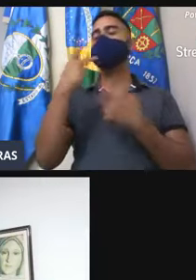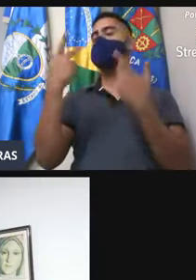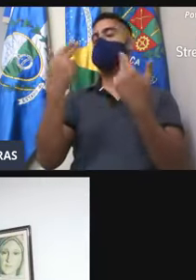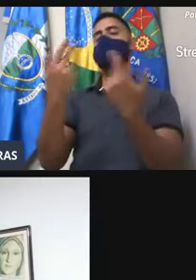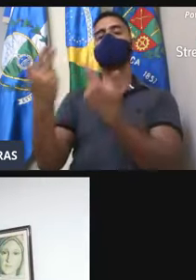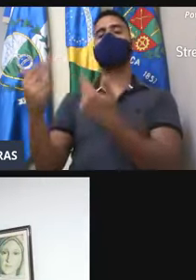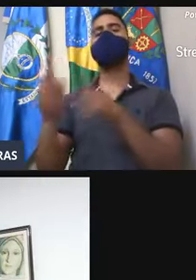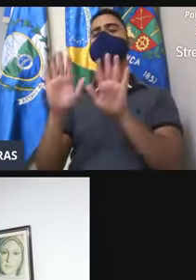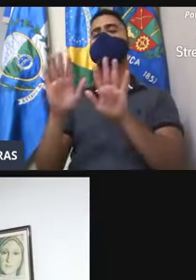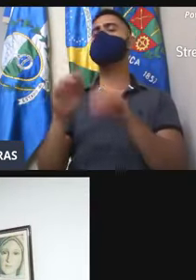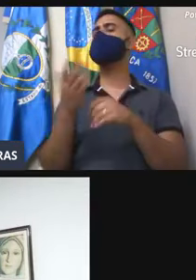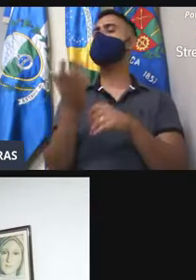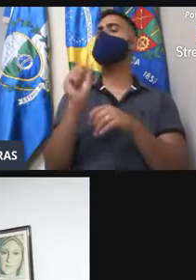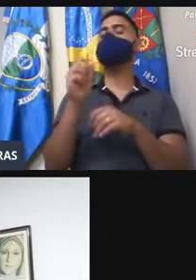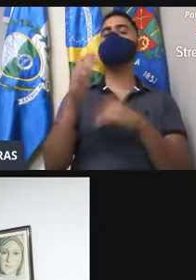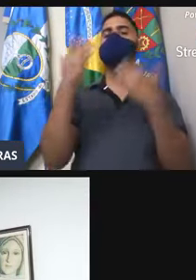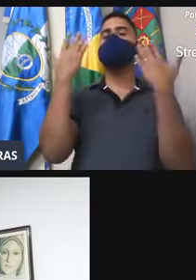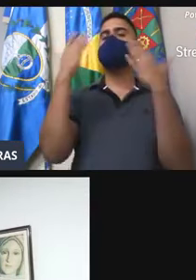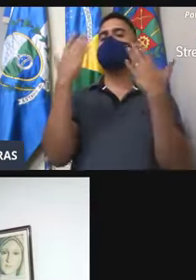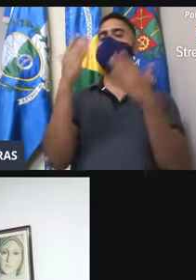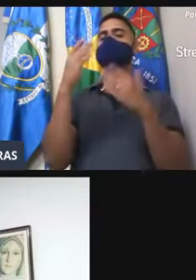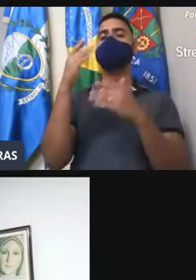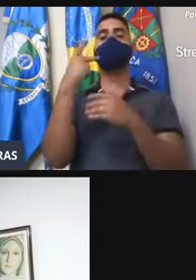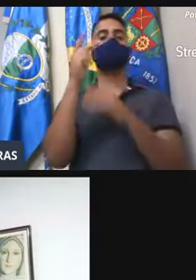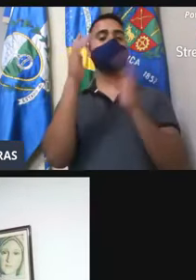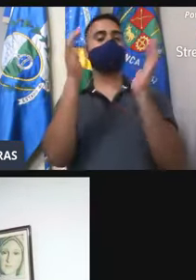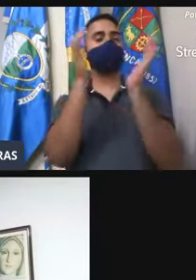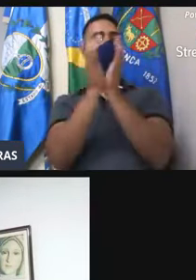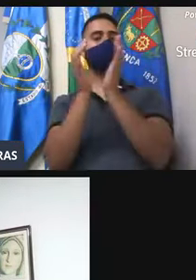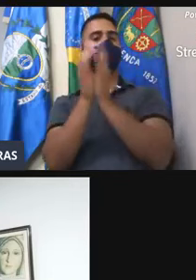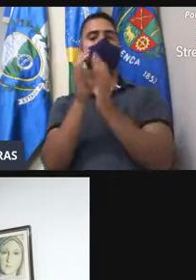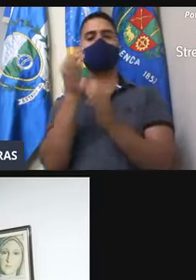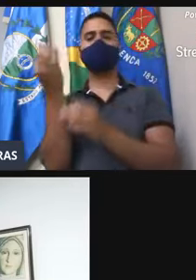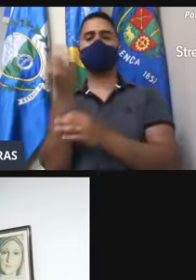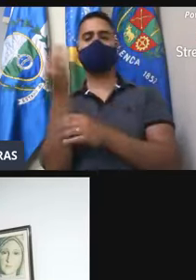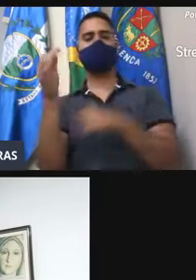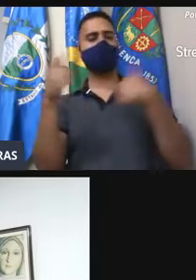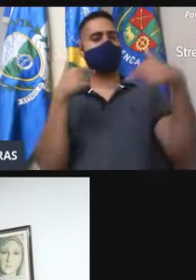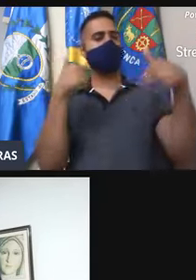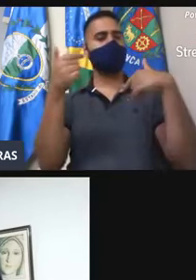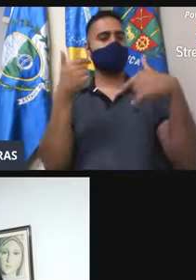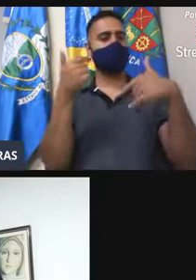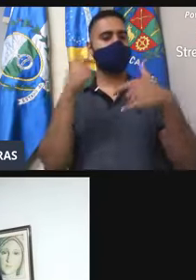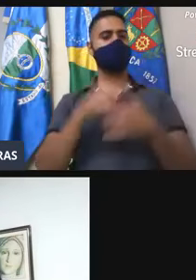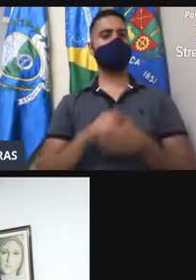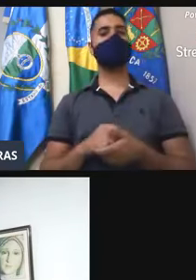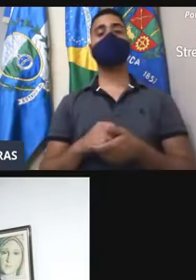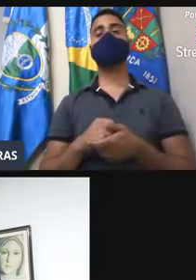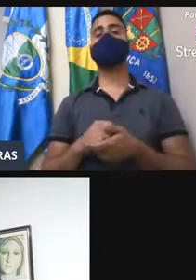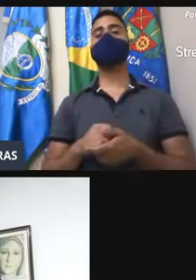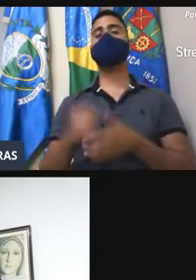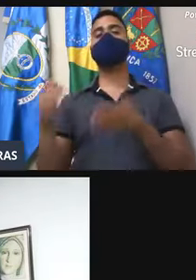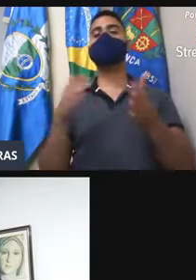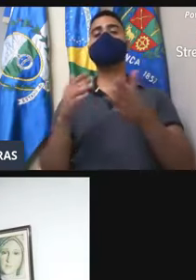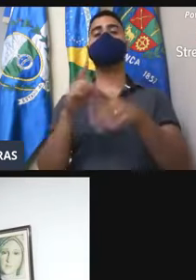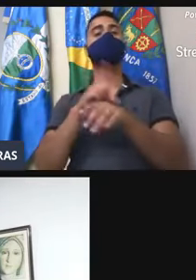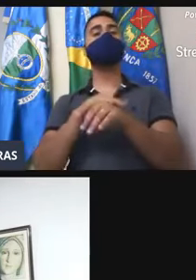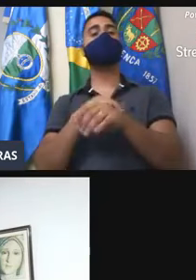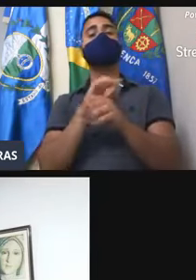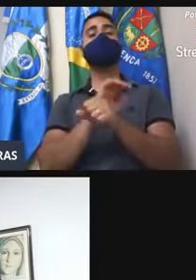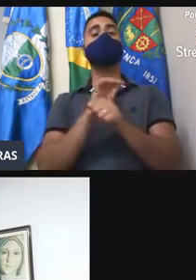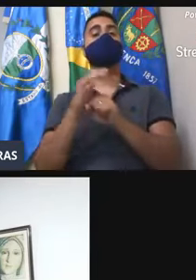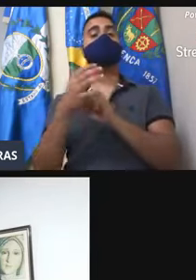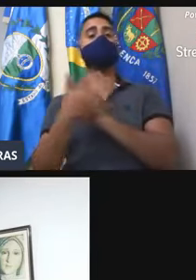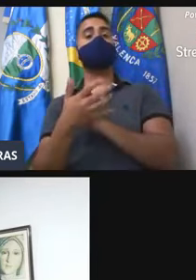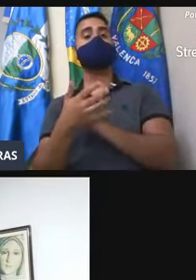mas parabenizar toda a sua equipe pelo trabalho aí na condução dessa pandemia.